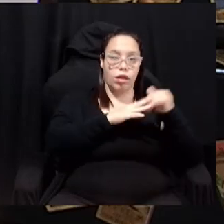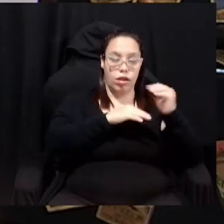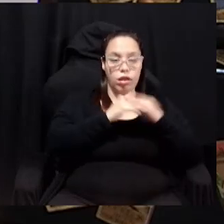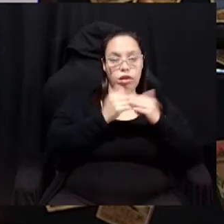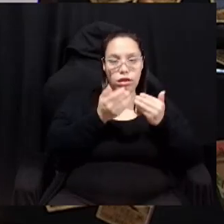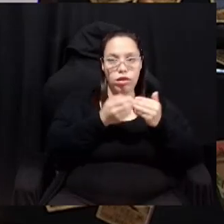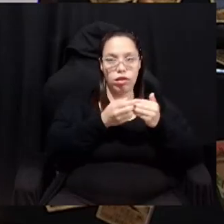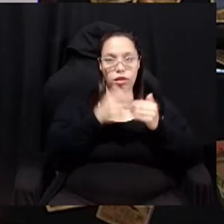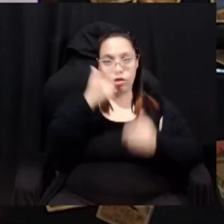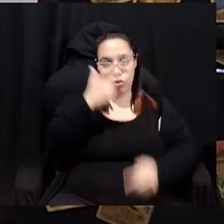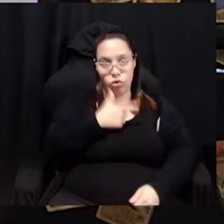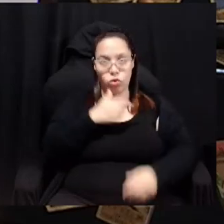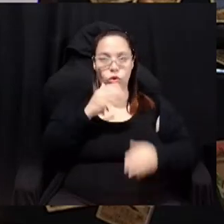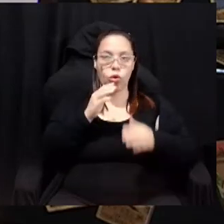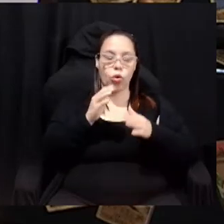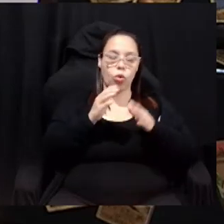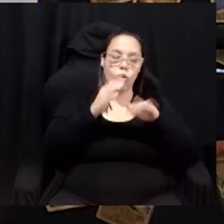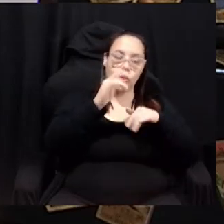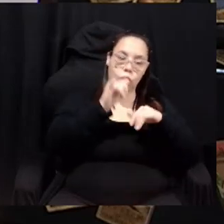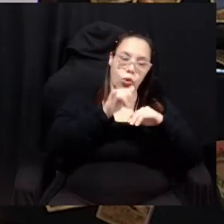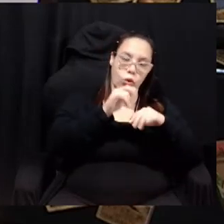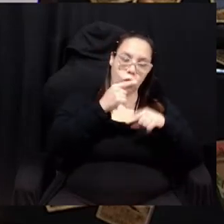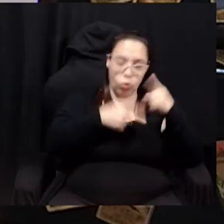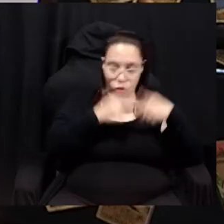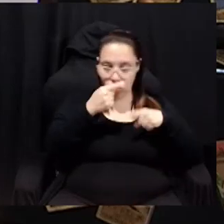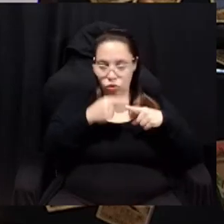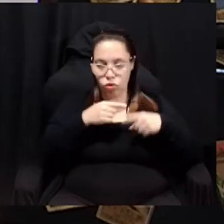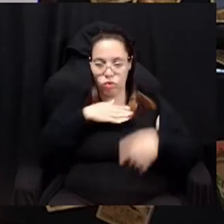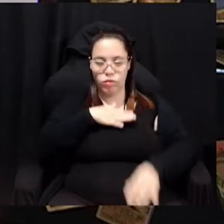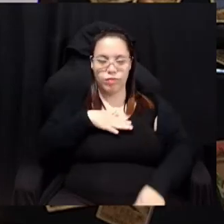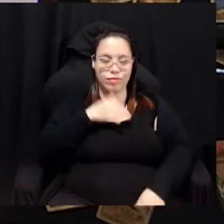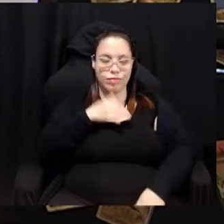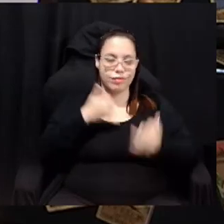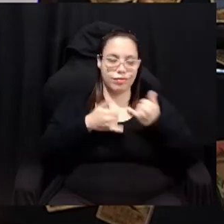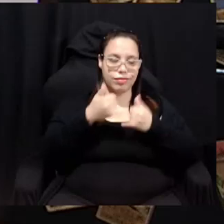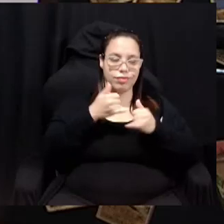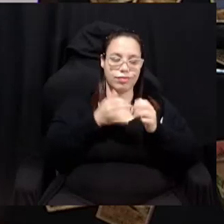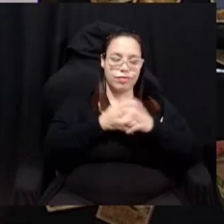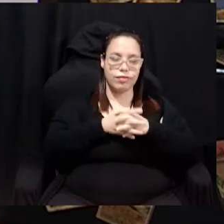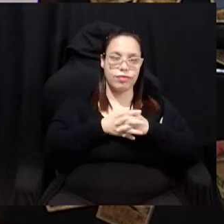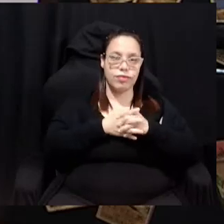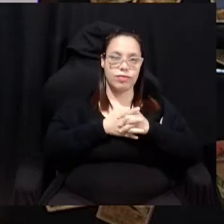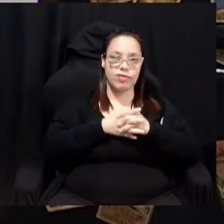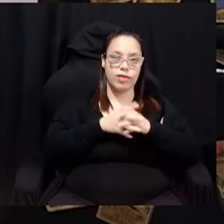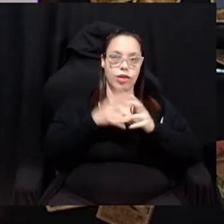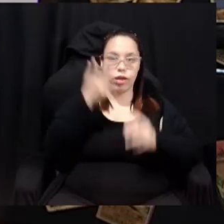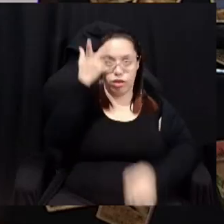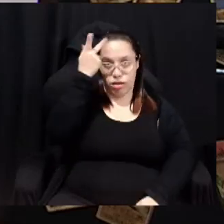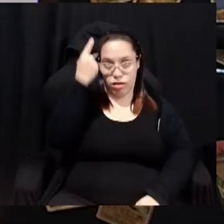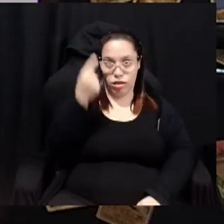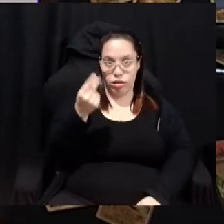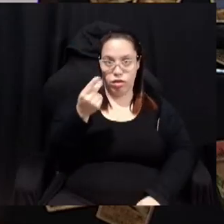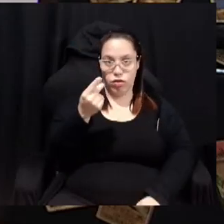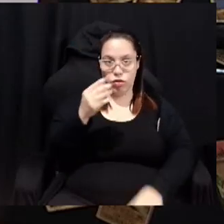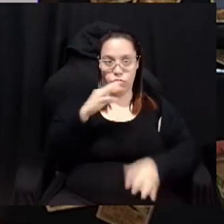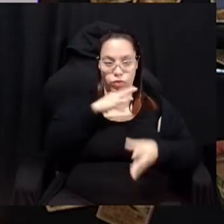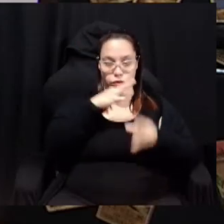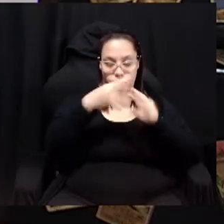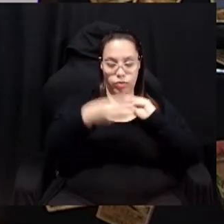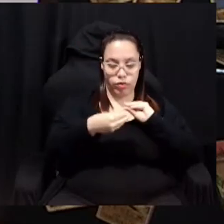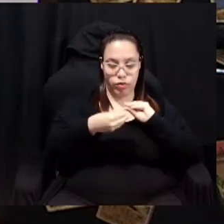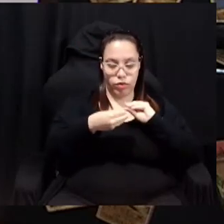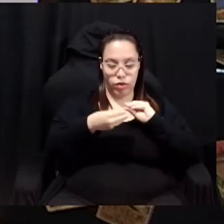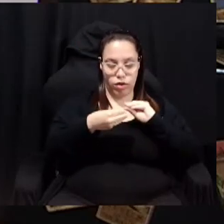produto, mas e o engraçado, o legal do nosso produto é por ele ser natural, por ele ser sustentável, por ele ser vegano,